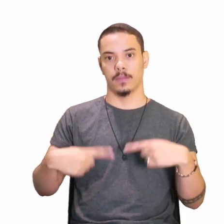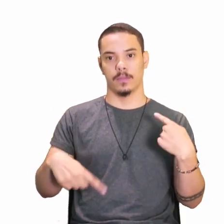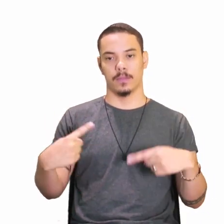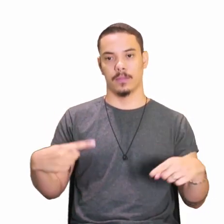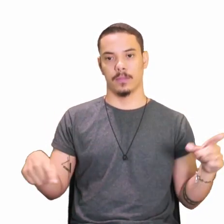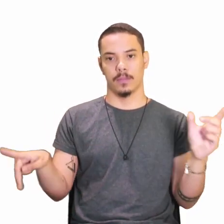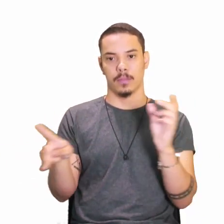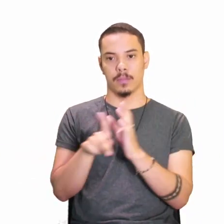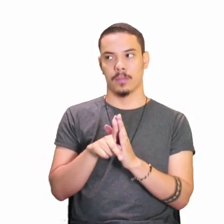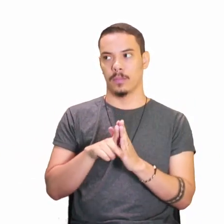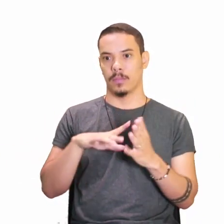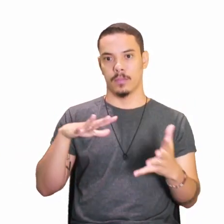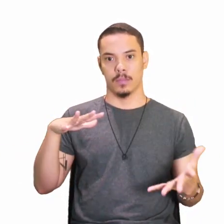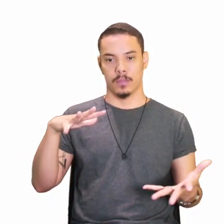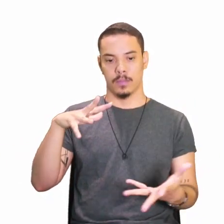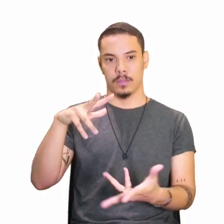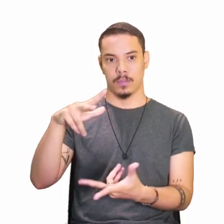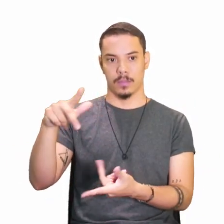global